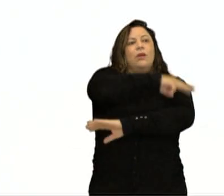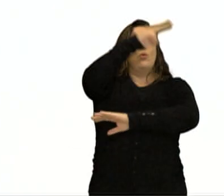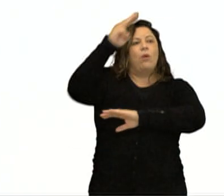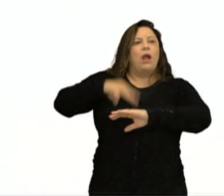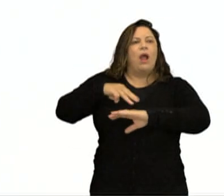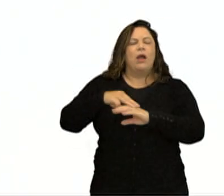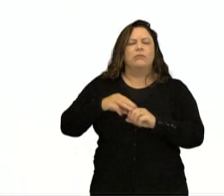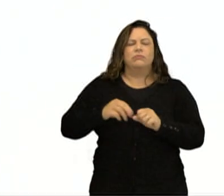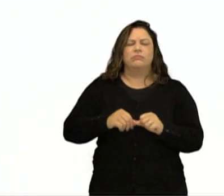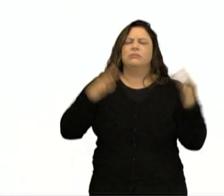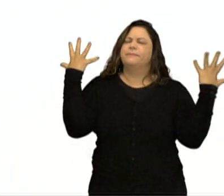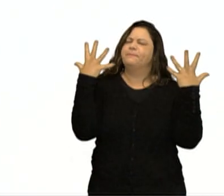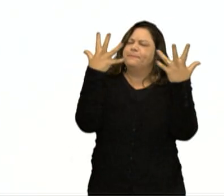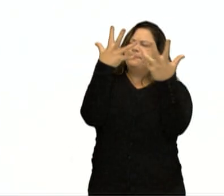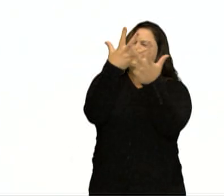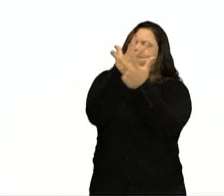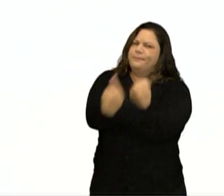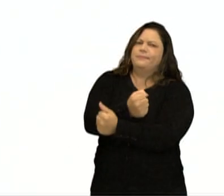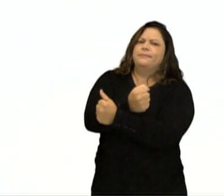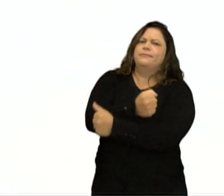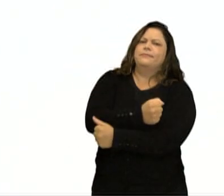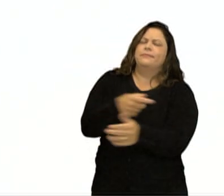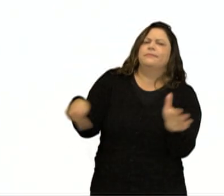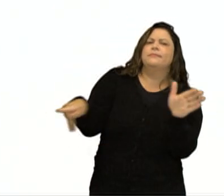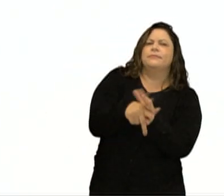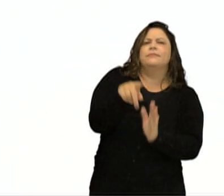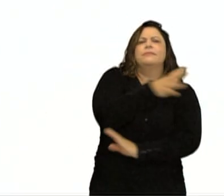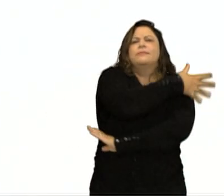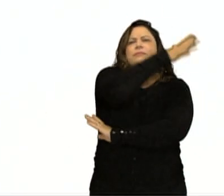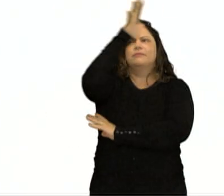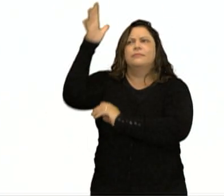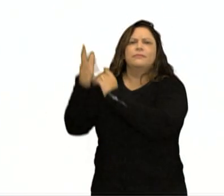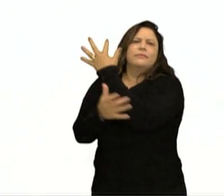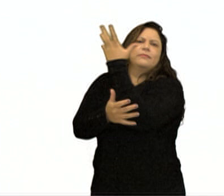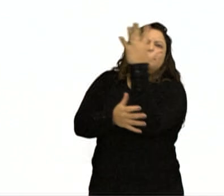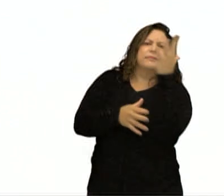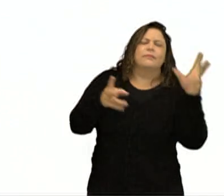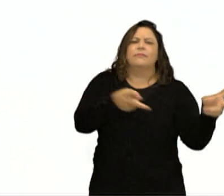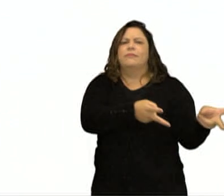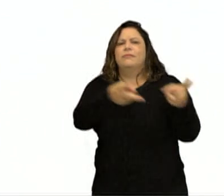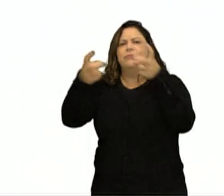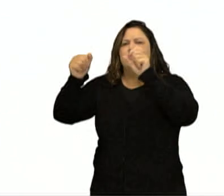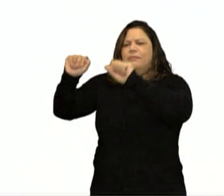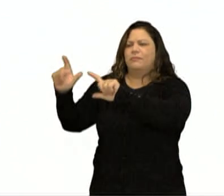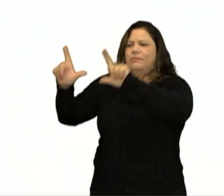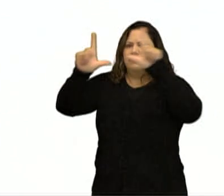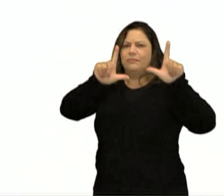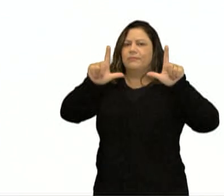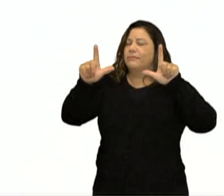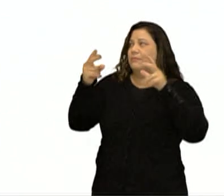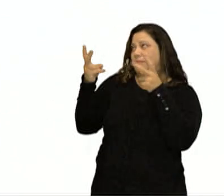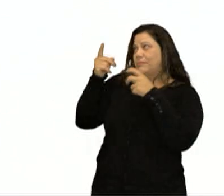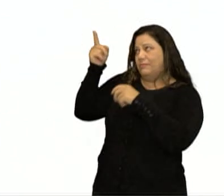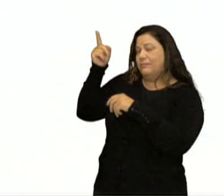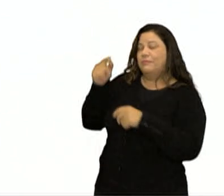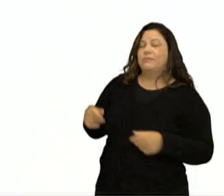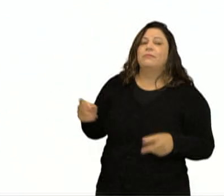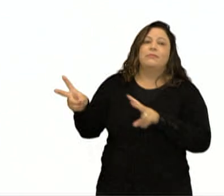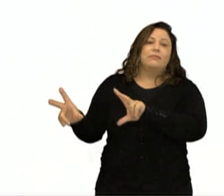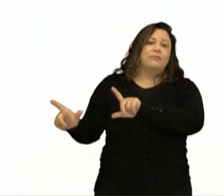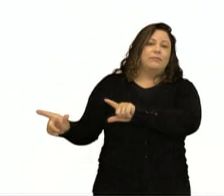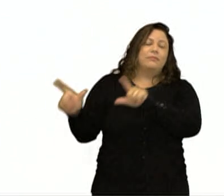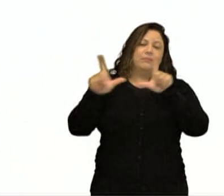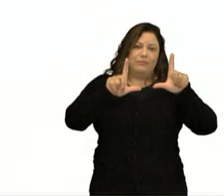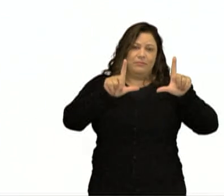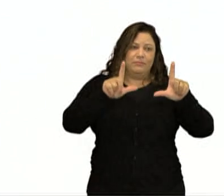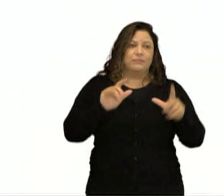é um espetáculo da natureza. Observe a figura abaixo. Ó, vou mostrar a figura para você. Então, ele pediu